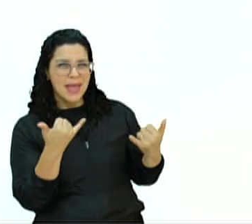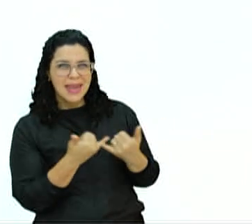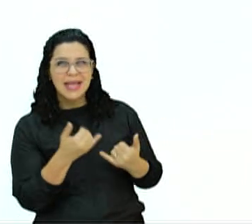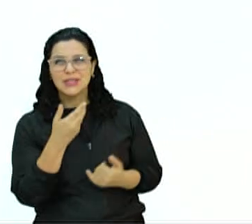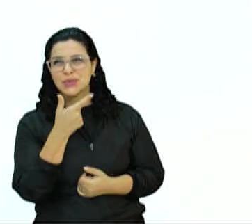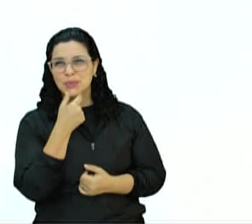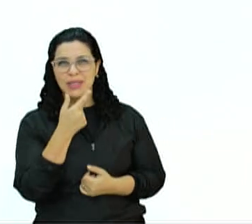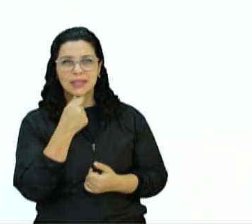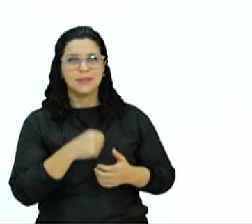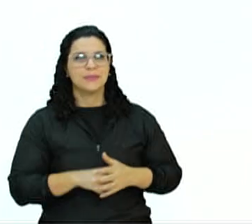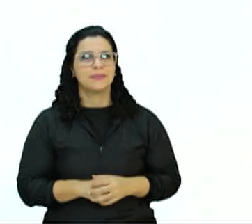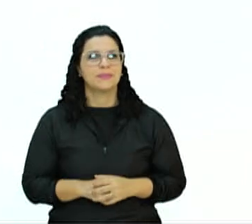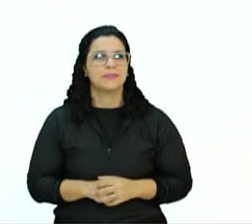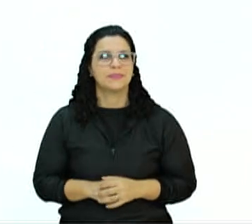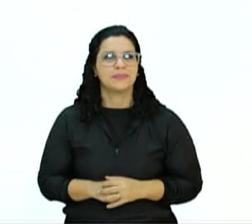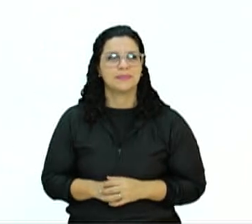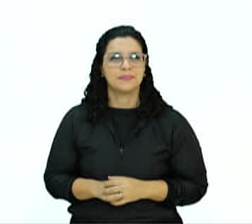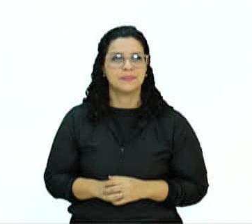falta.